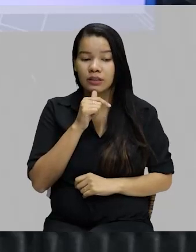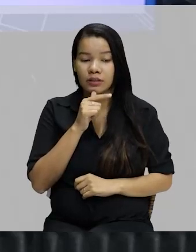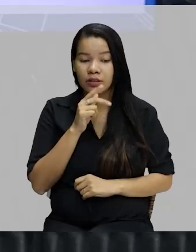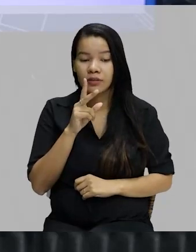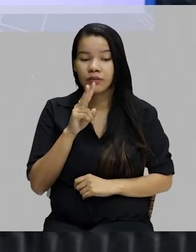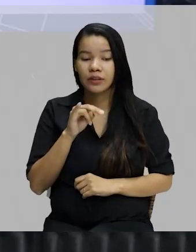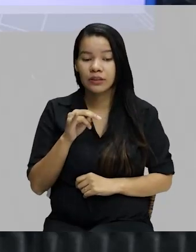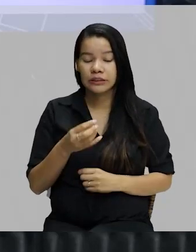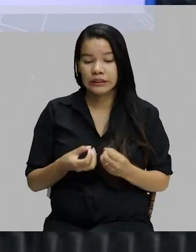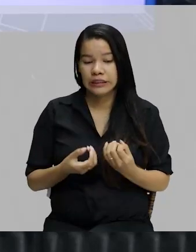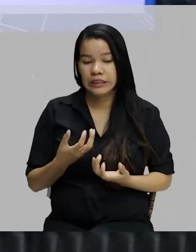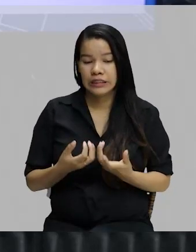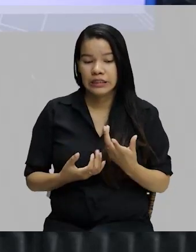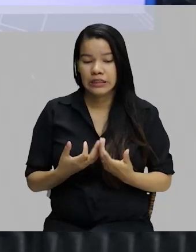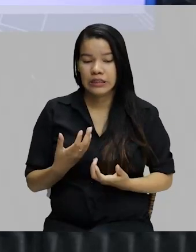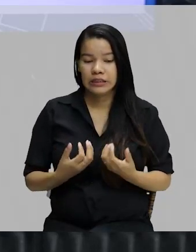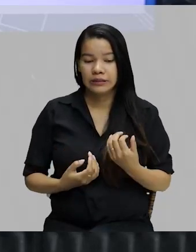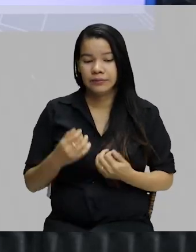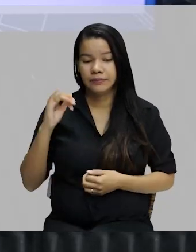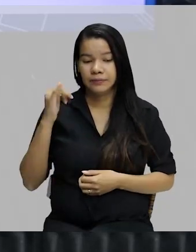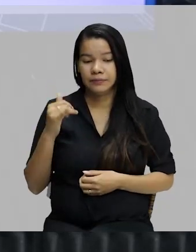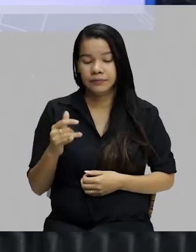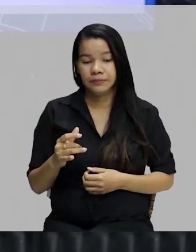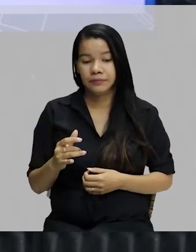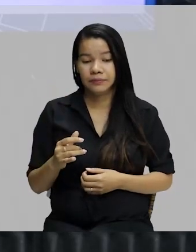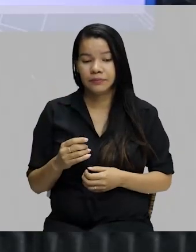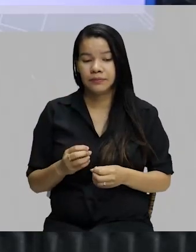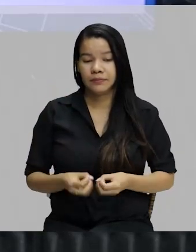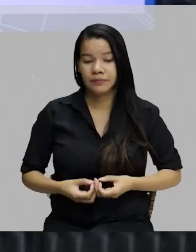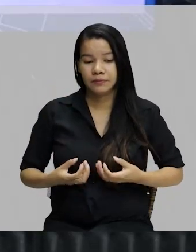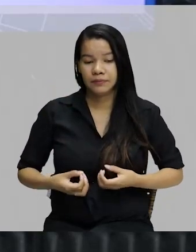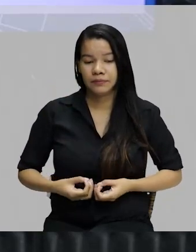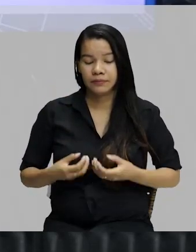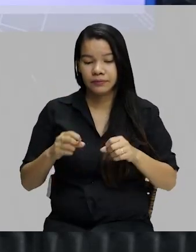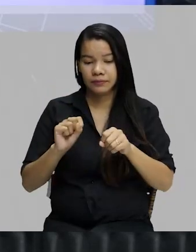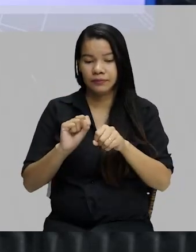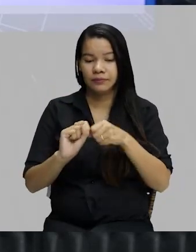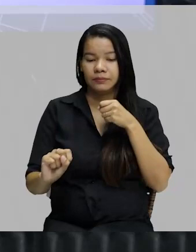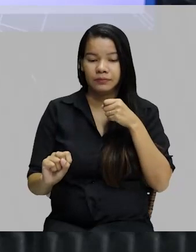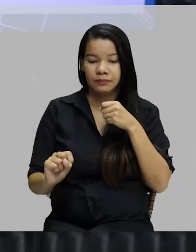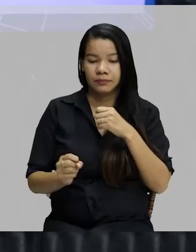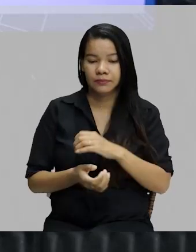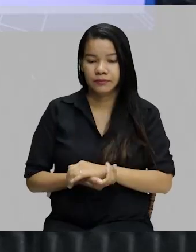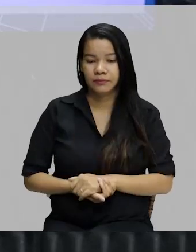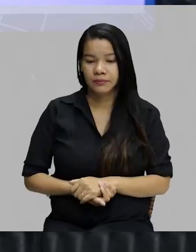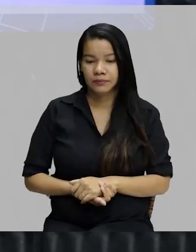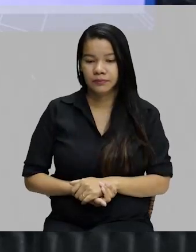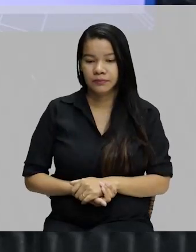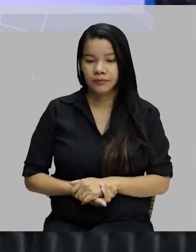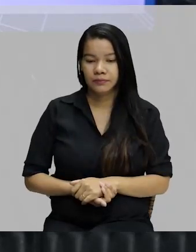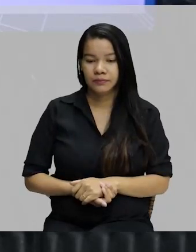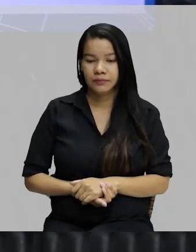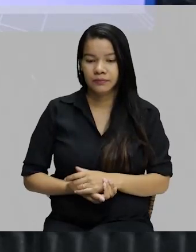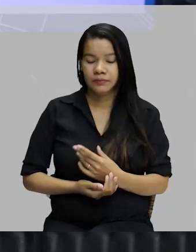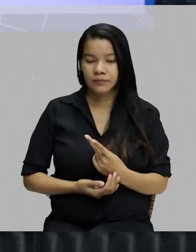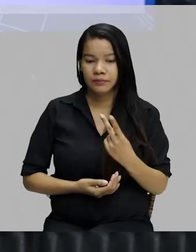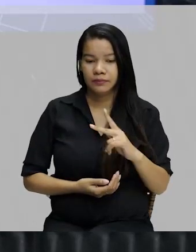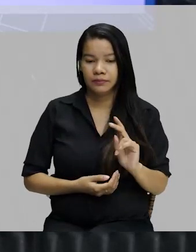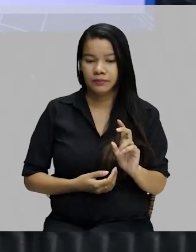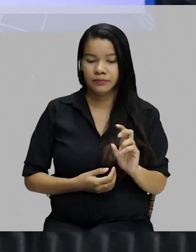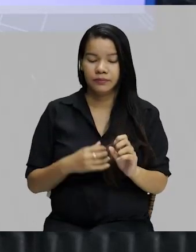aquecida pela energia gerada na quebra desses núcleos, desses átomos. Então, essa energia